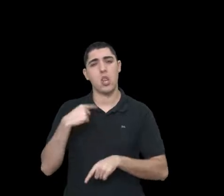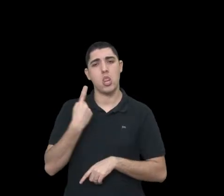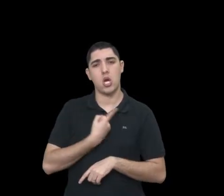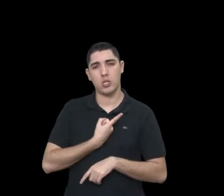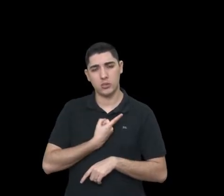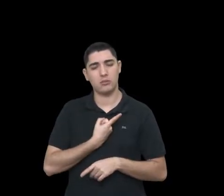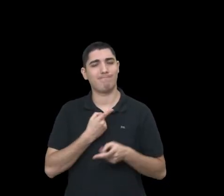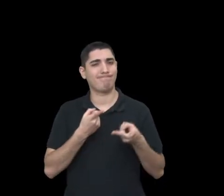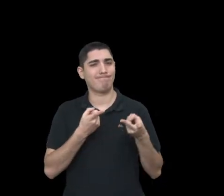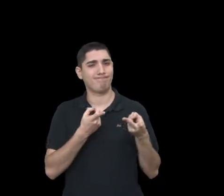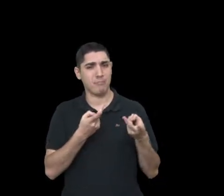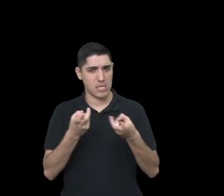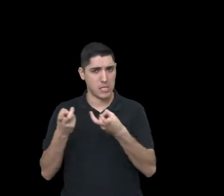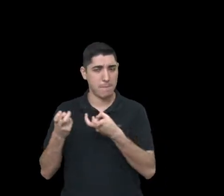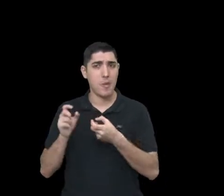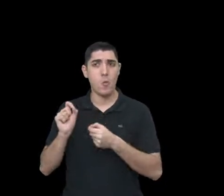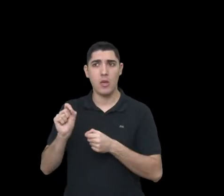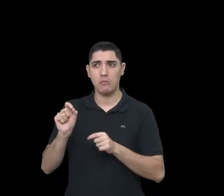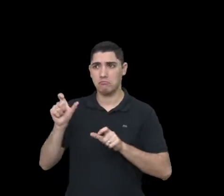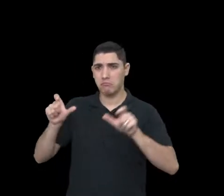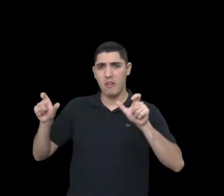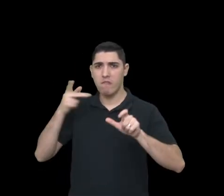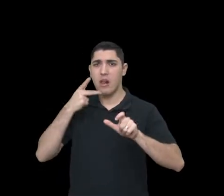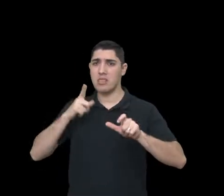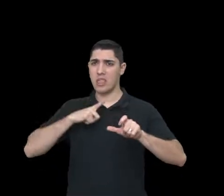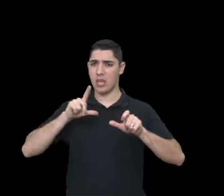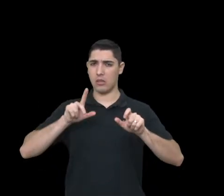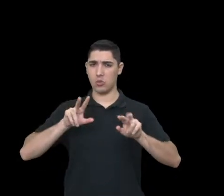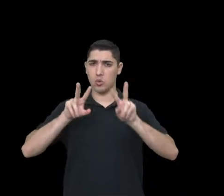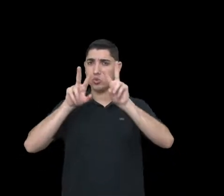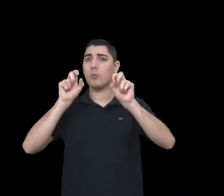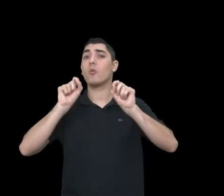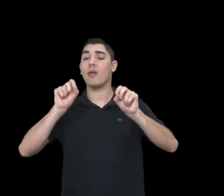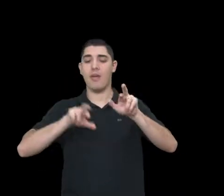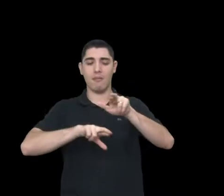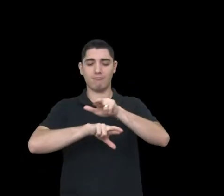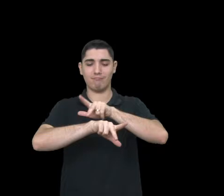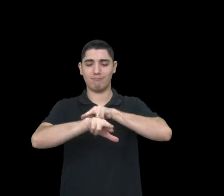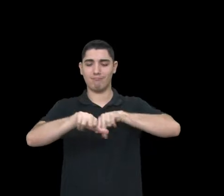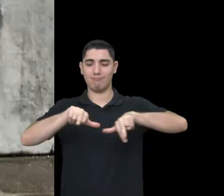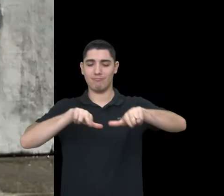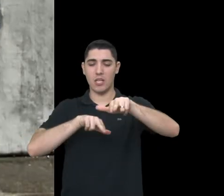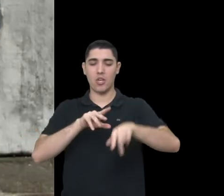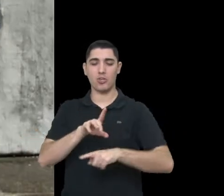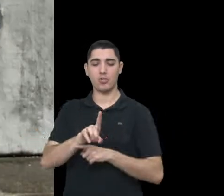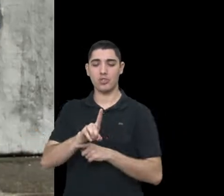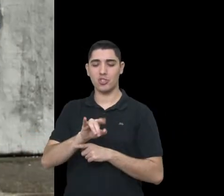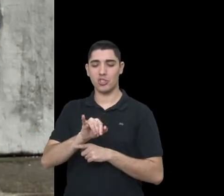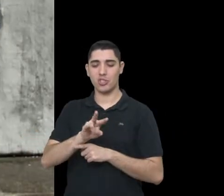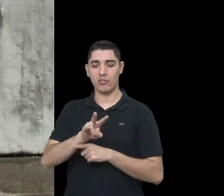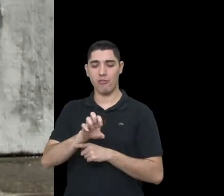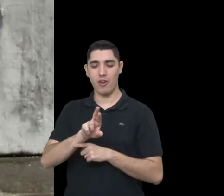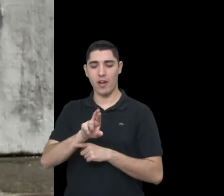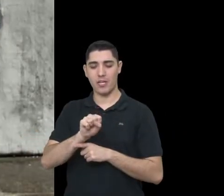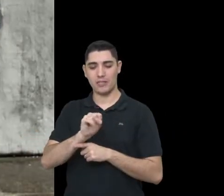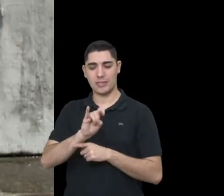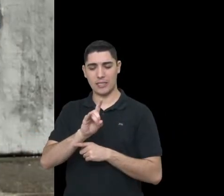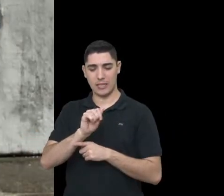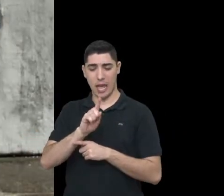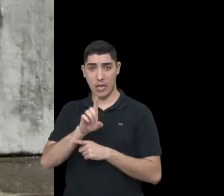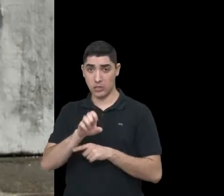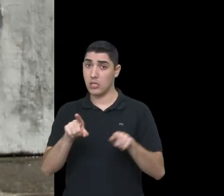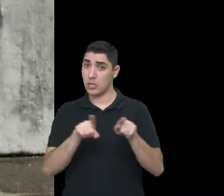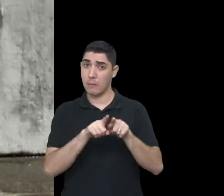a gente vê muito se falar sobre diversidade. Inclusive algumas empresas no ramo